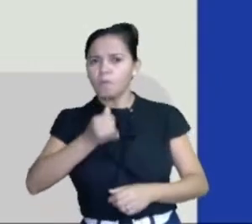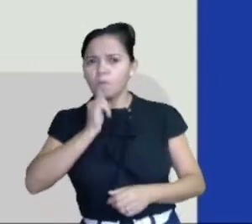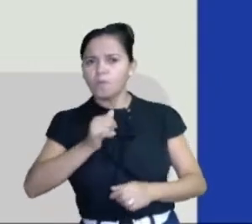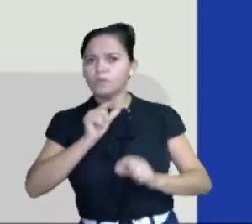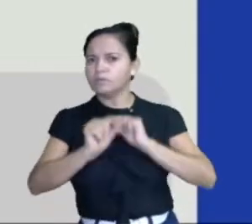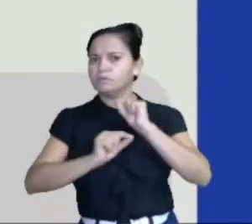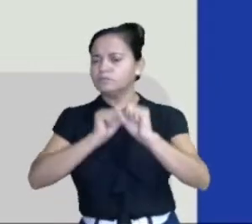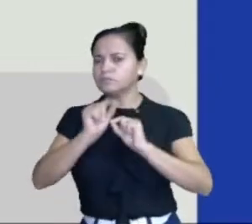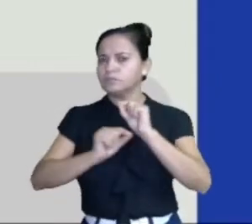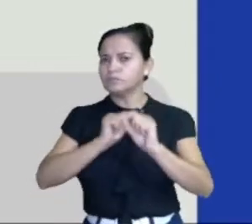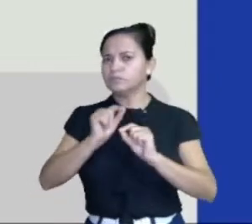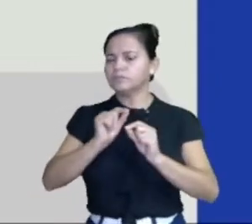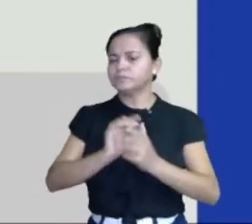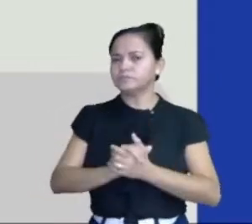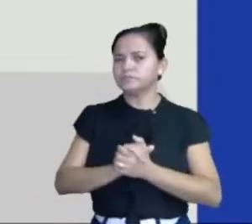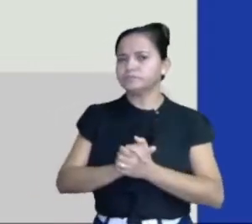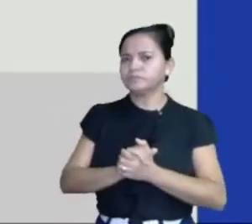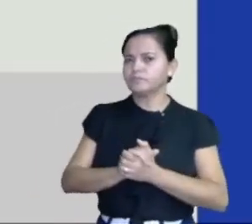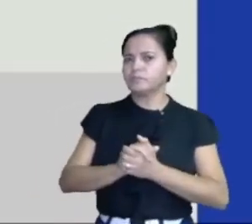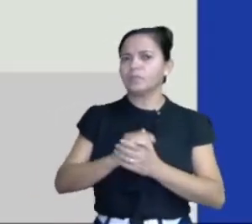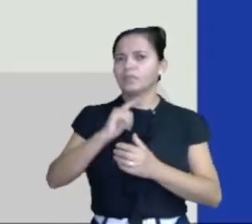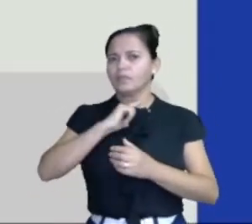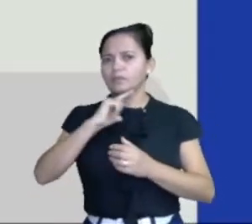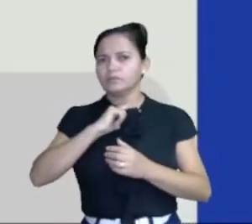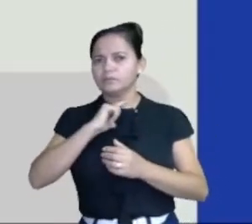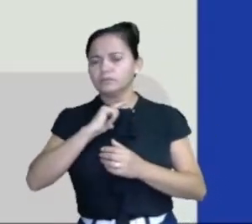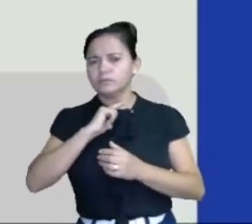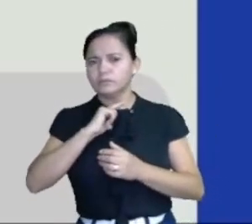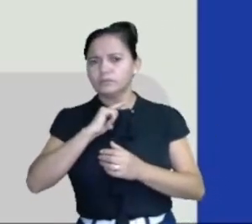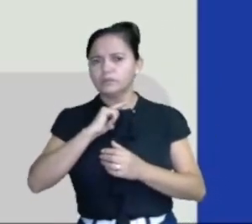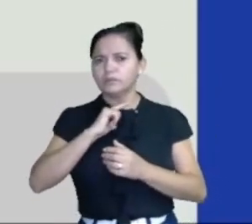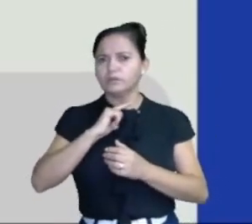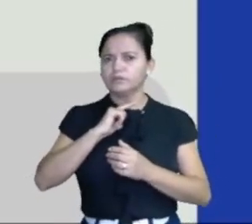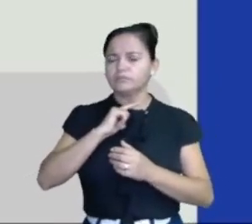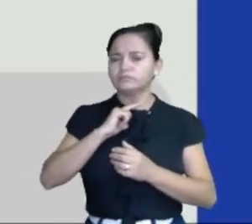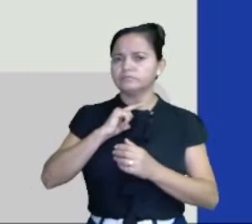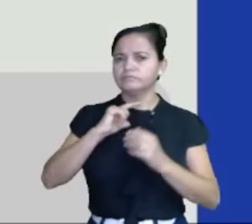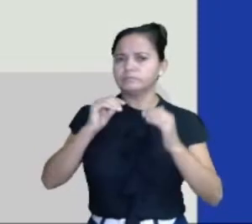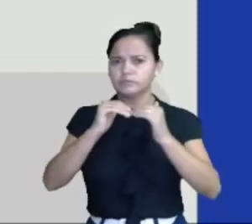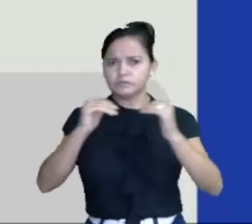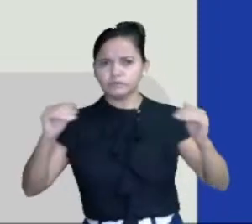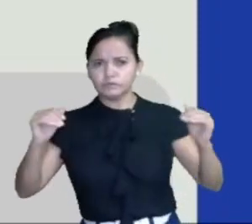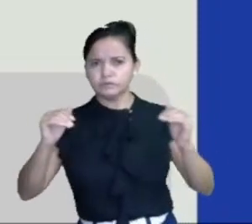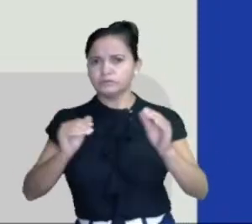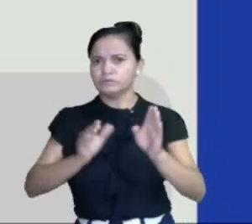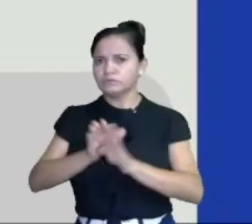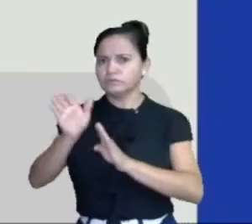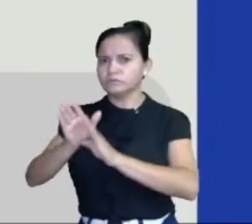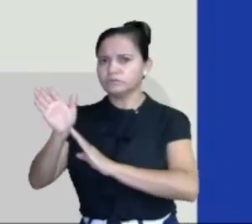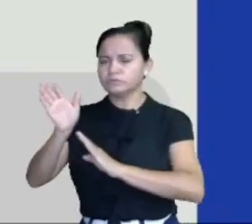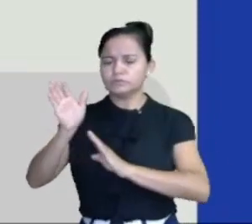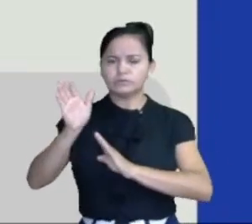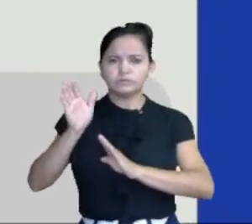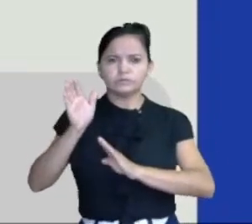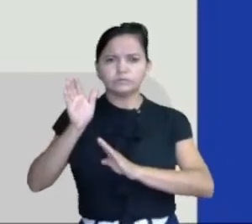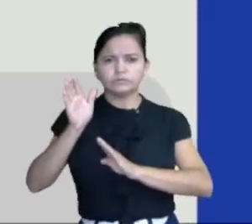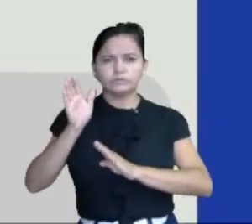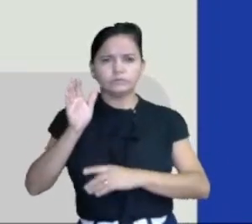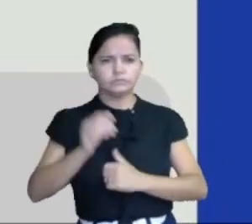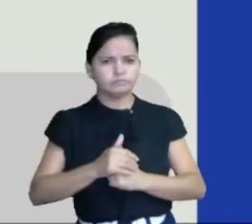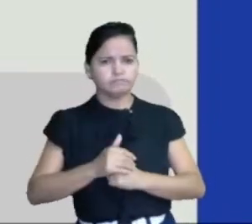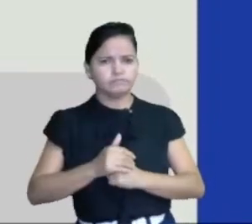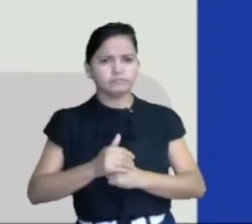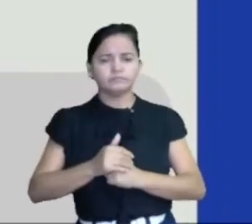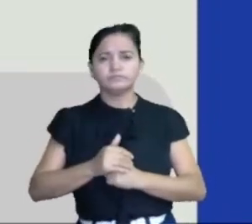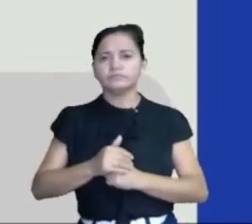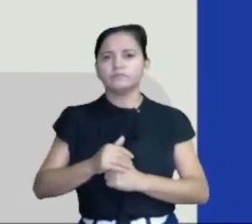partir da divisão que se tem no conselho cristão. Os muçulmanos têm como